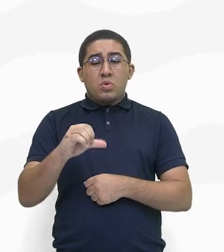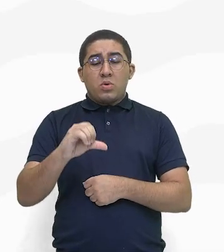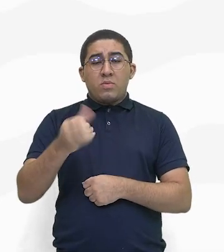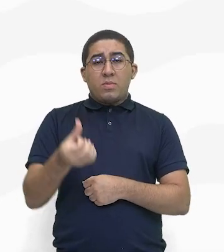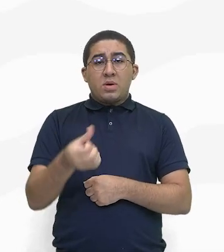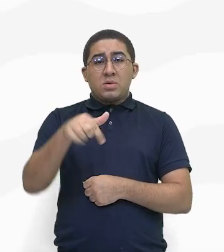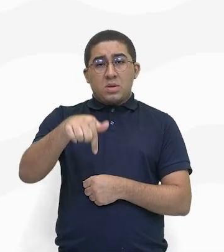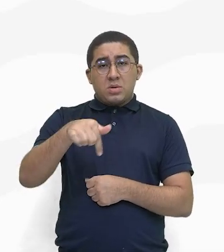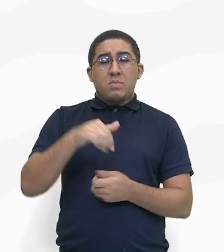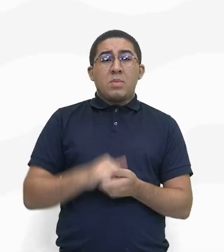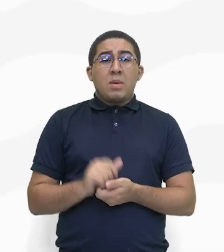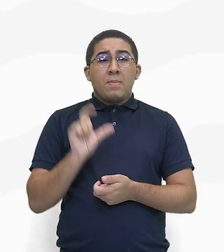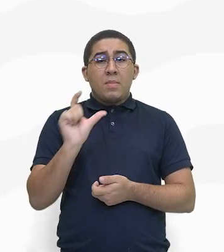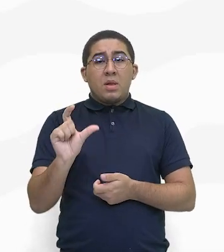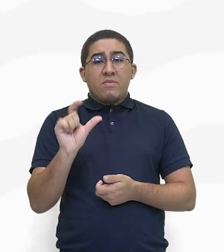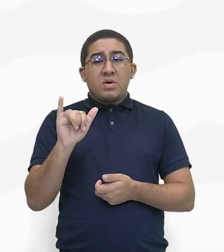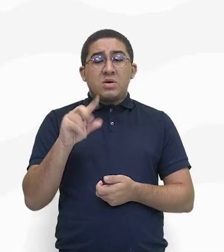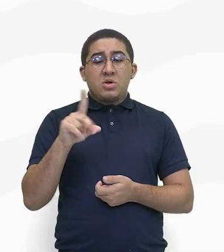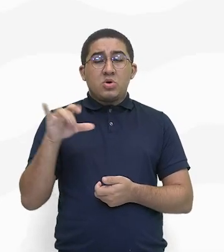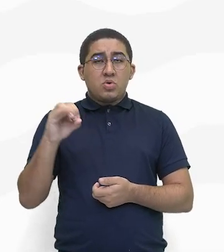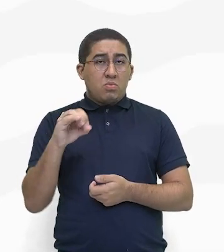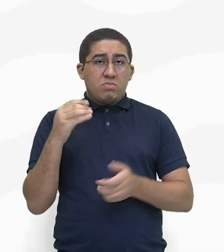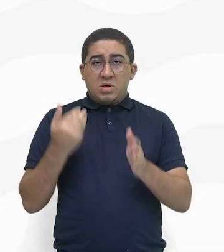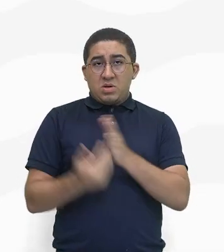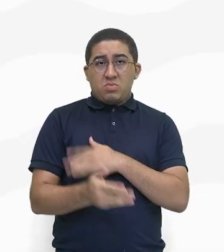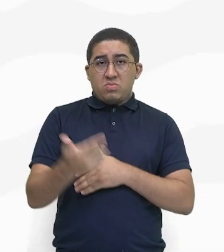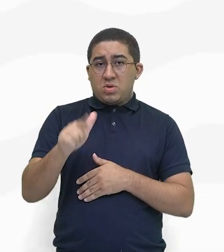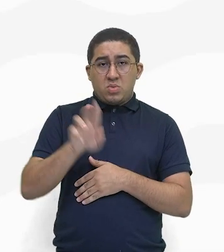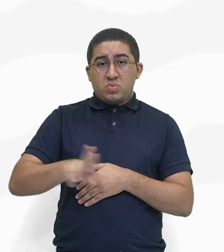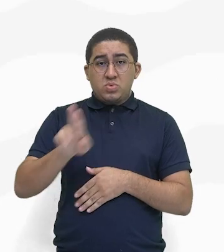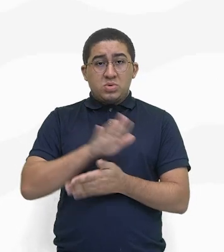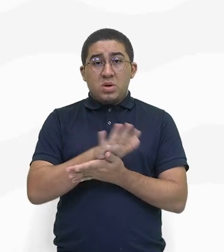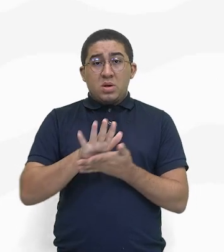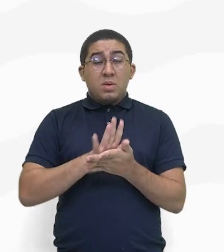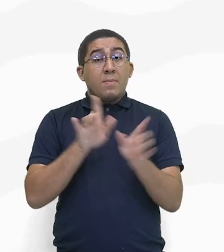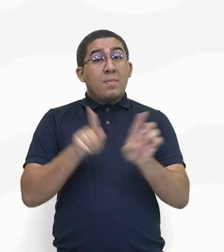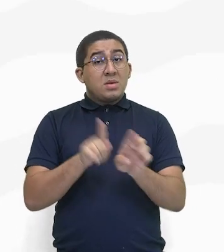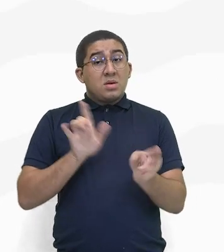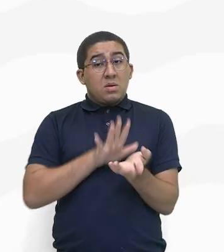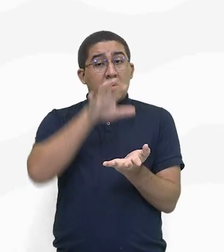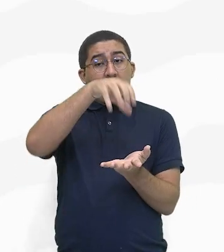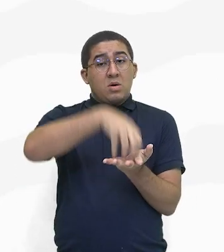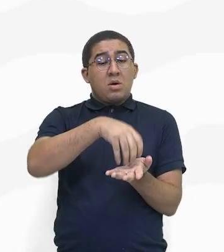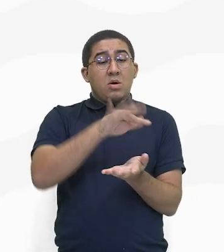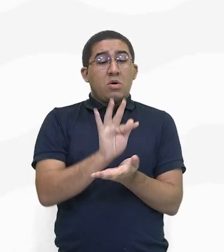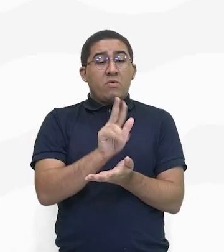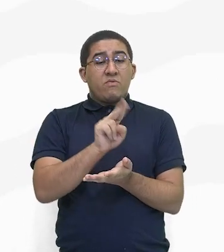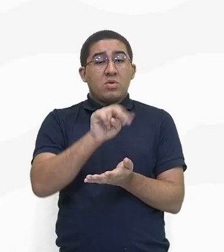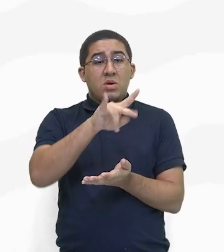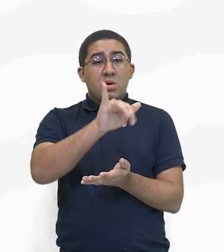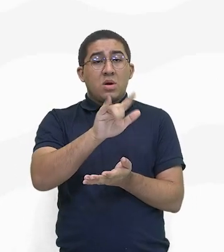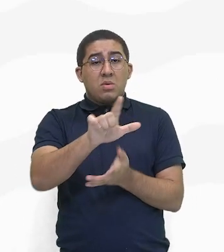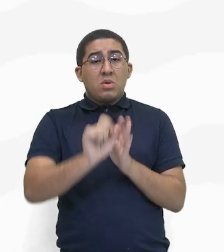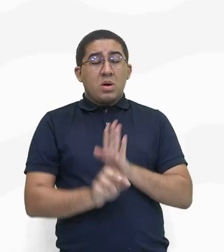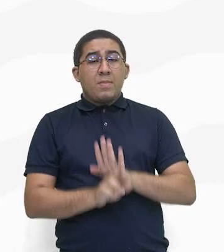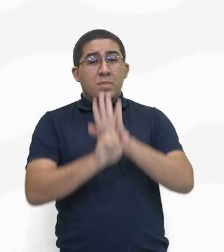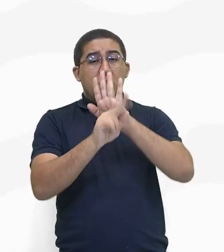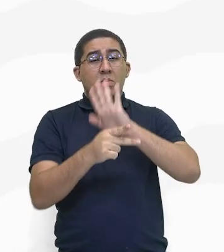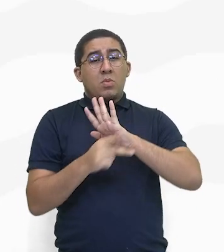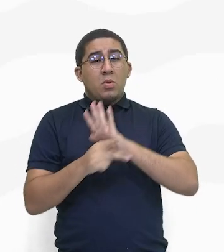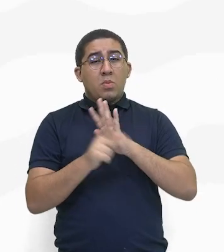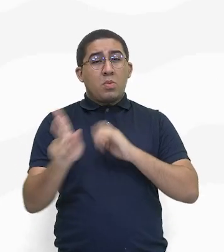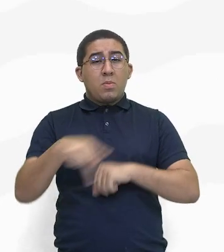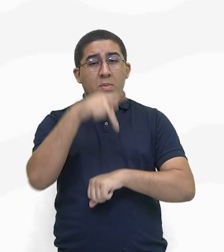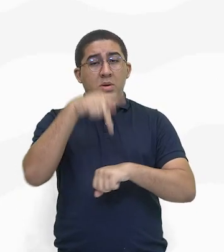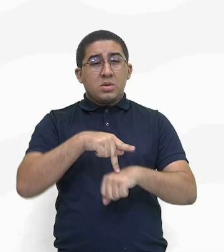e o termo índio ele já não é utilizado atualmente, né? Mas ele era o órgão indigenista, ele era o órgão que representava a proteção